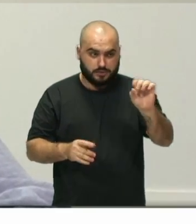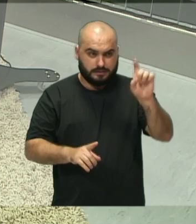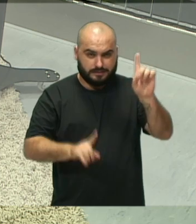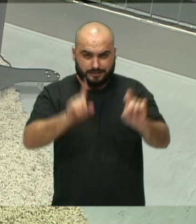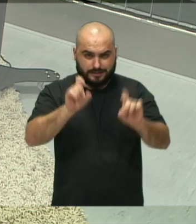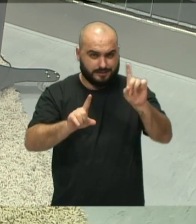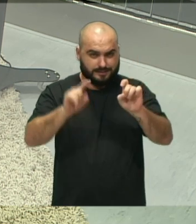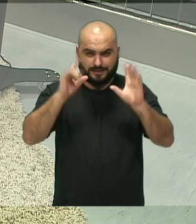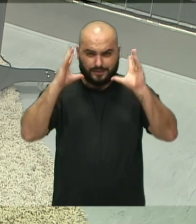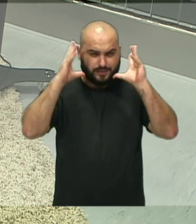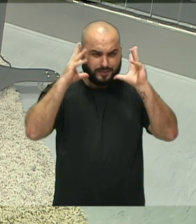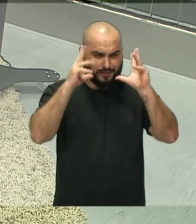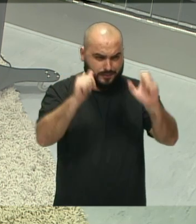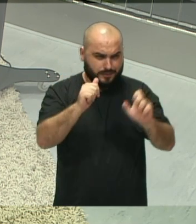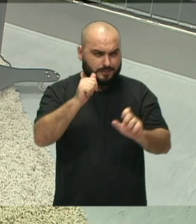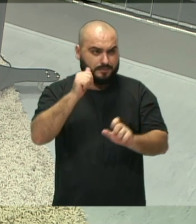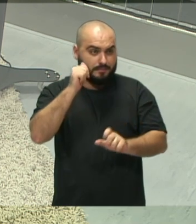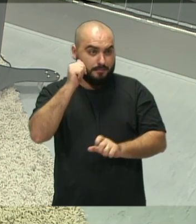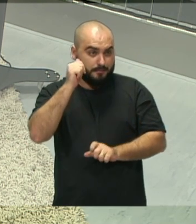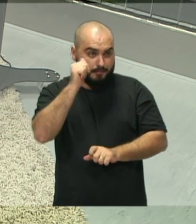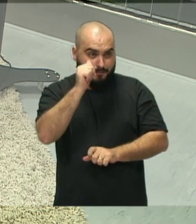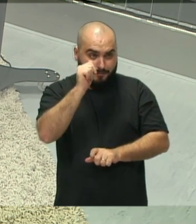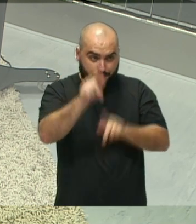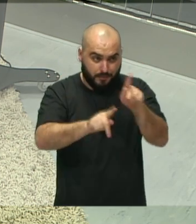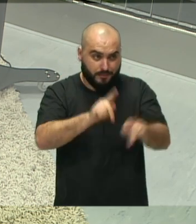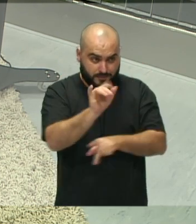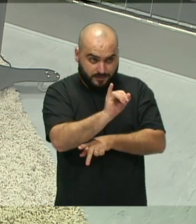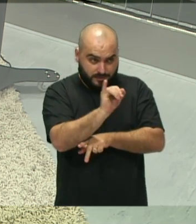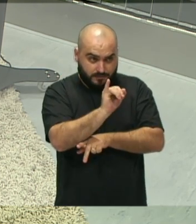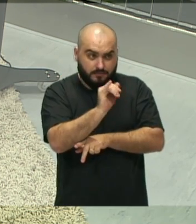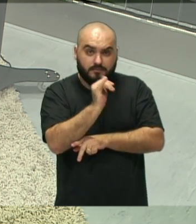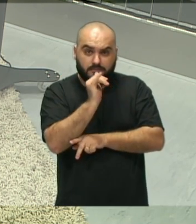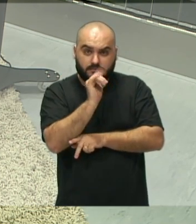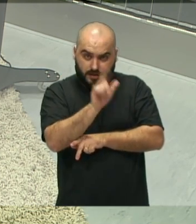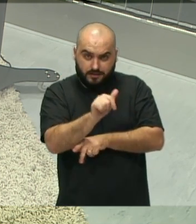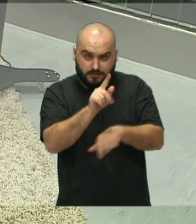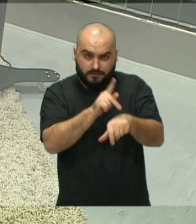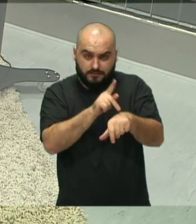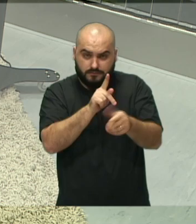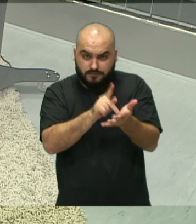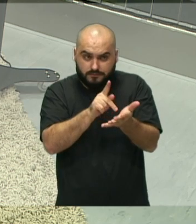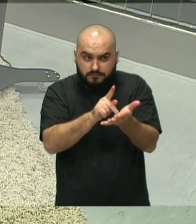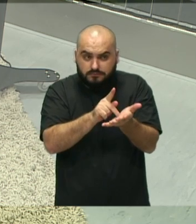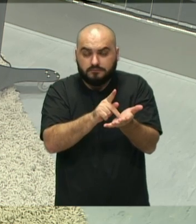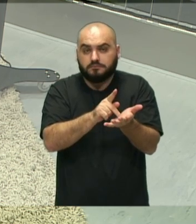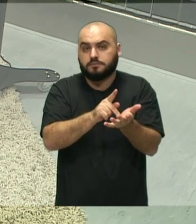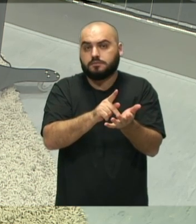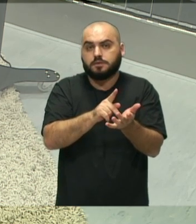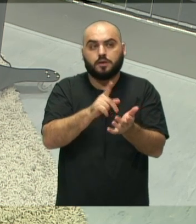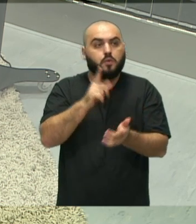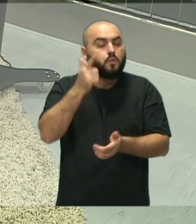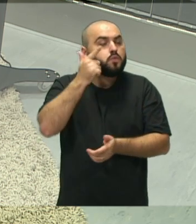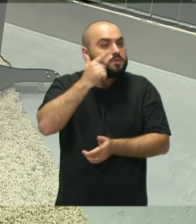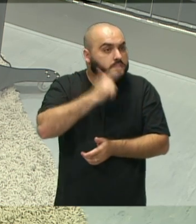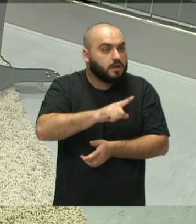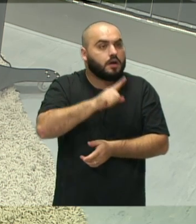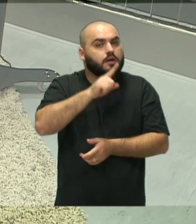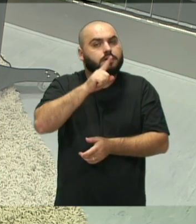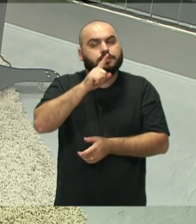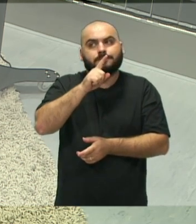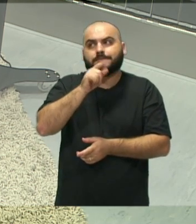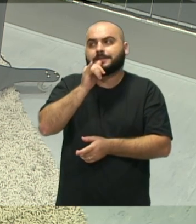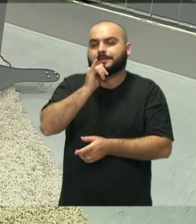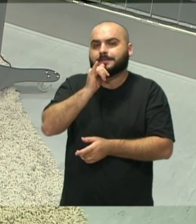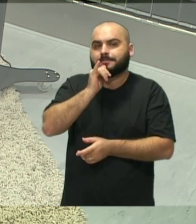população itajaiense. É viável essa medida? Quais os riscos e quais seriam os efeitos se